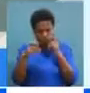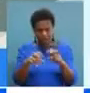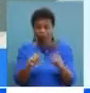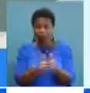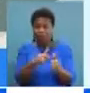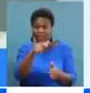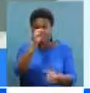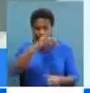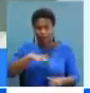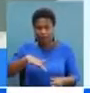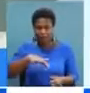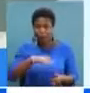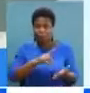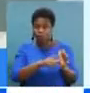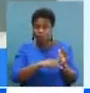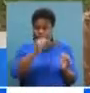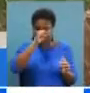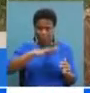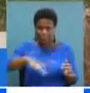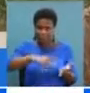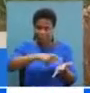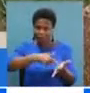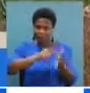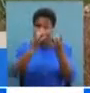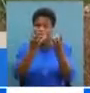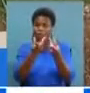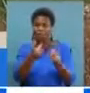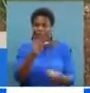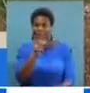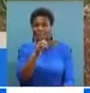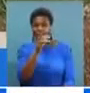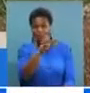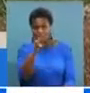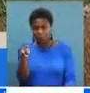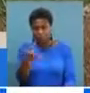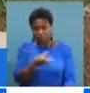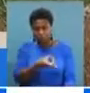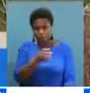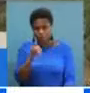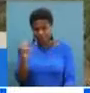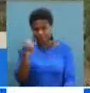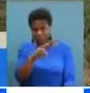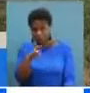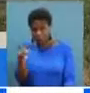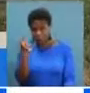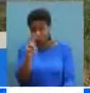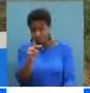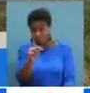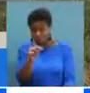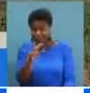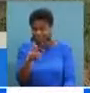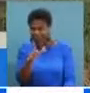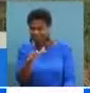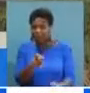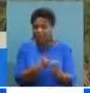parque. O projeto do Parque Tecnológico está orçado em cerca de 3 milhões e 900 mil contos, sensivelmente,